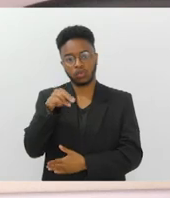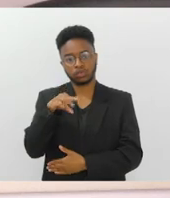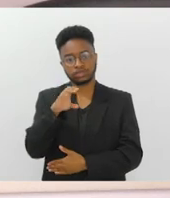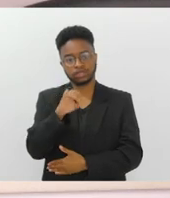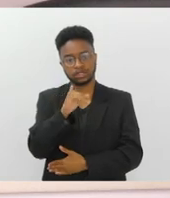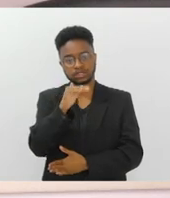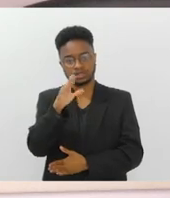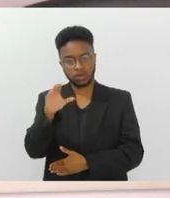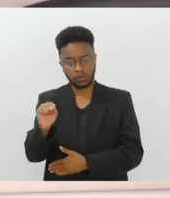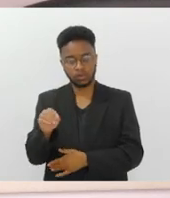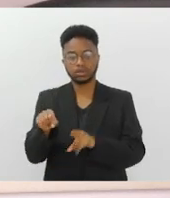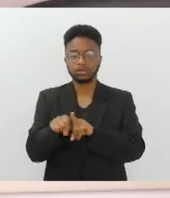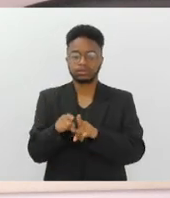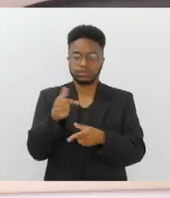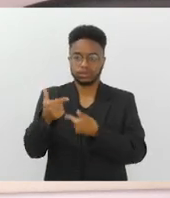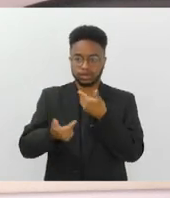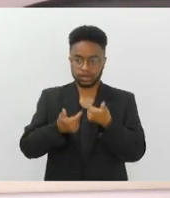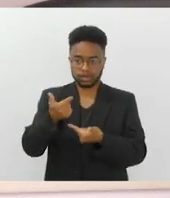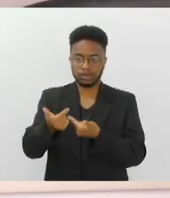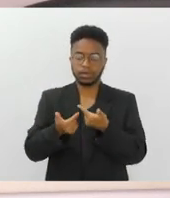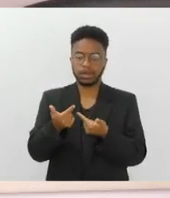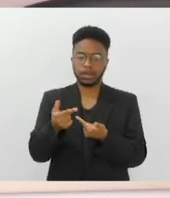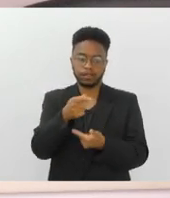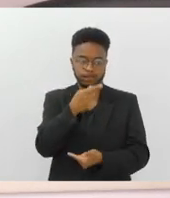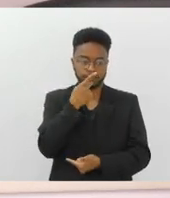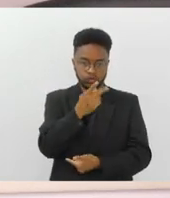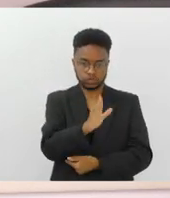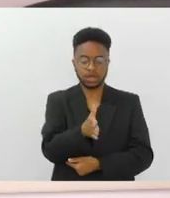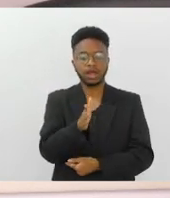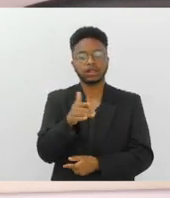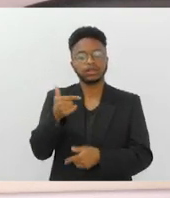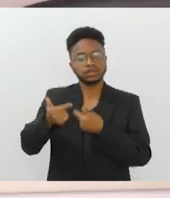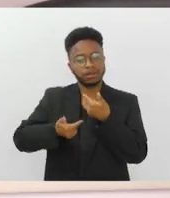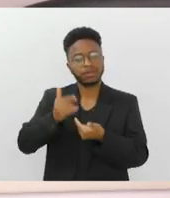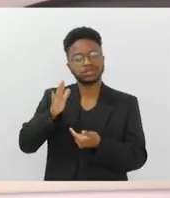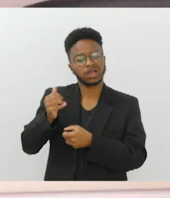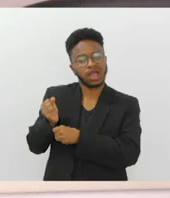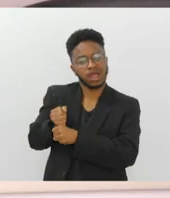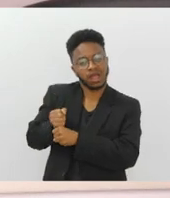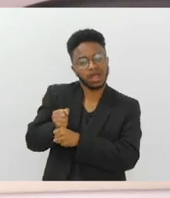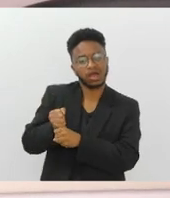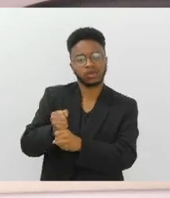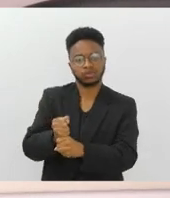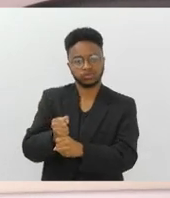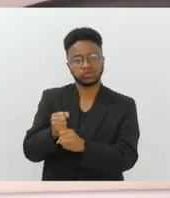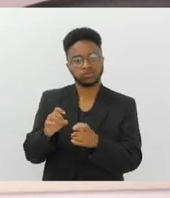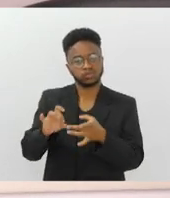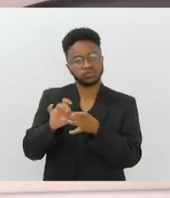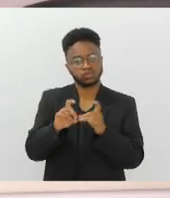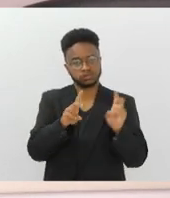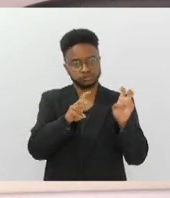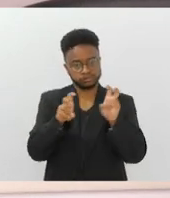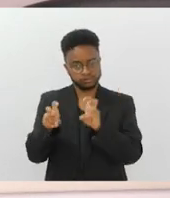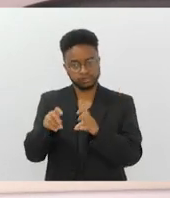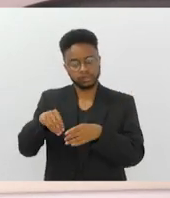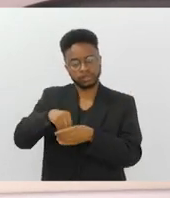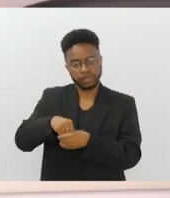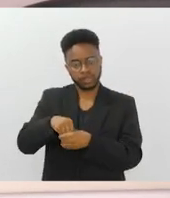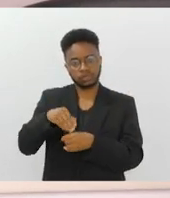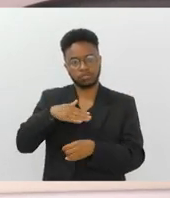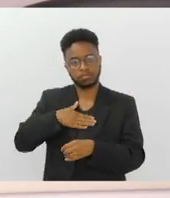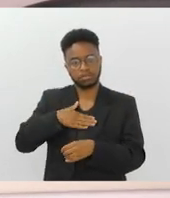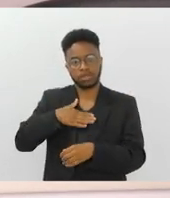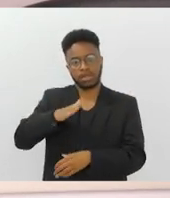que tem trabalhado, foi citada aqui pela vereadora, arduamente há muitos anos à frente dessa pasta, que fica dentro da minha